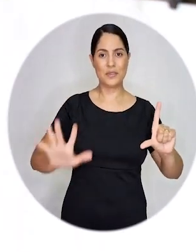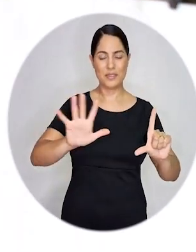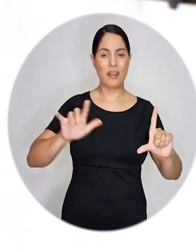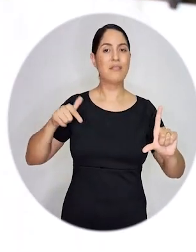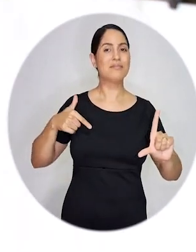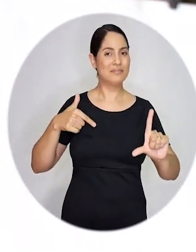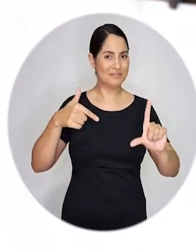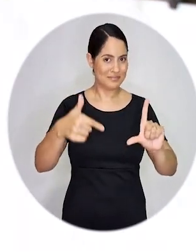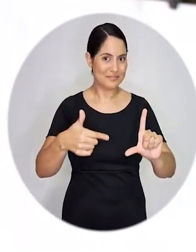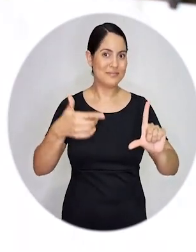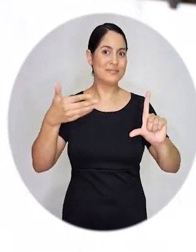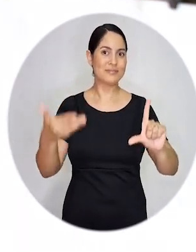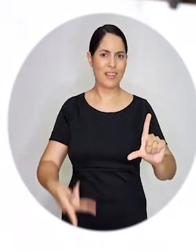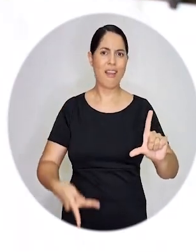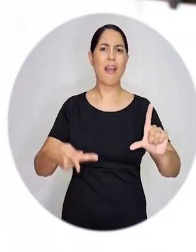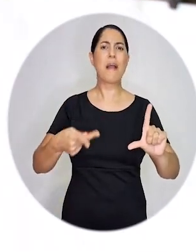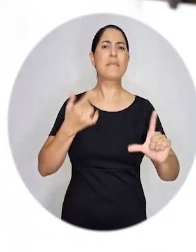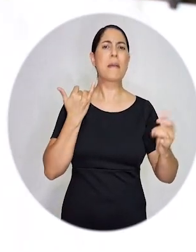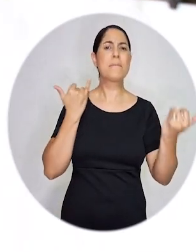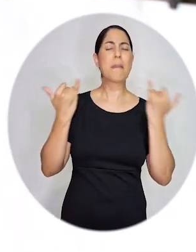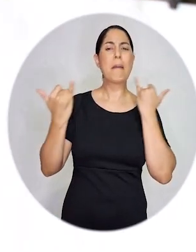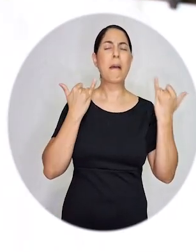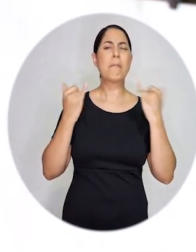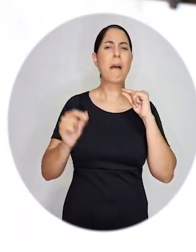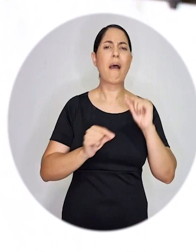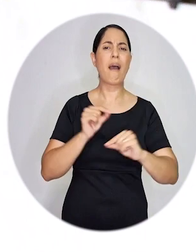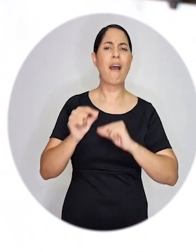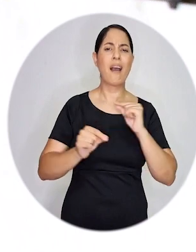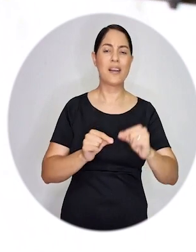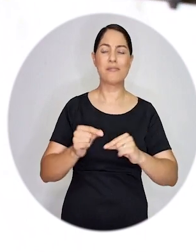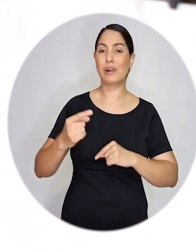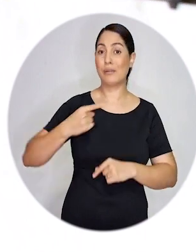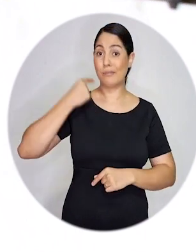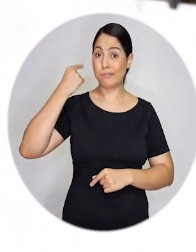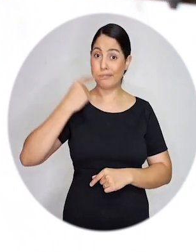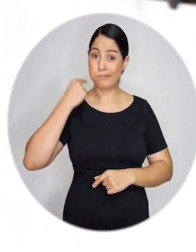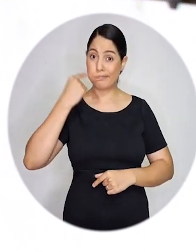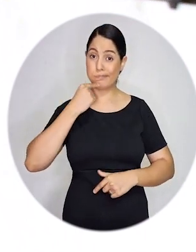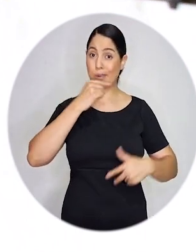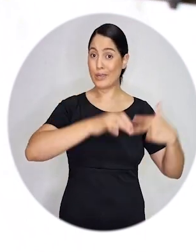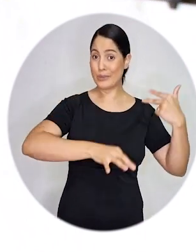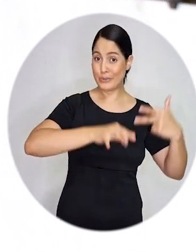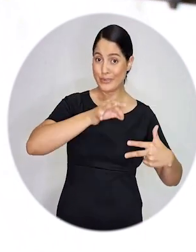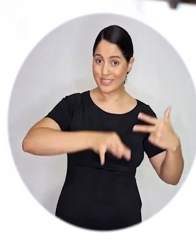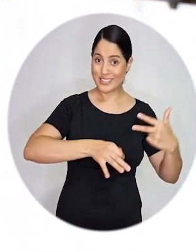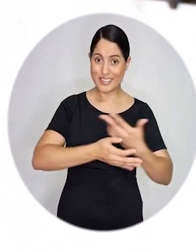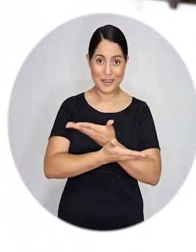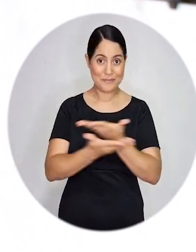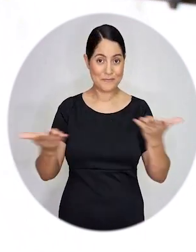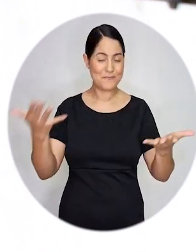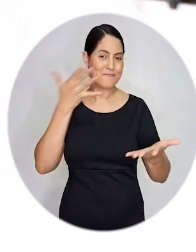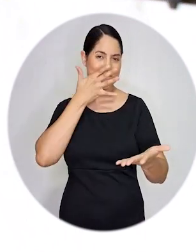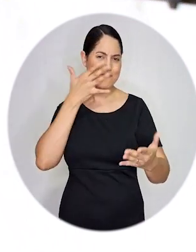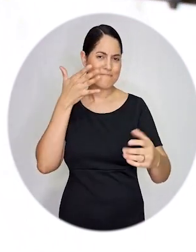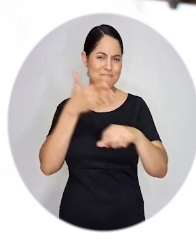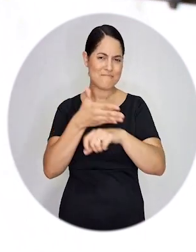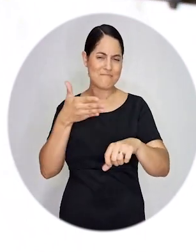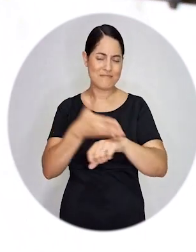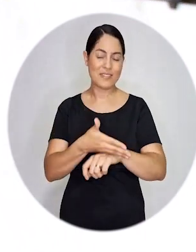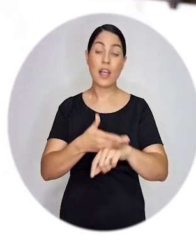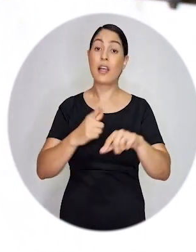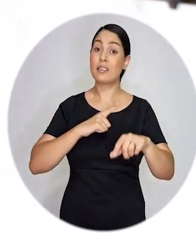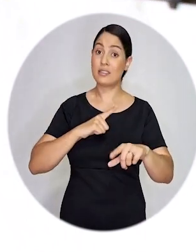é mais uma produção da Ordem dos Advogados do Brasil. Aqui você fica por dentro de todas as informações da advocacia